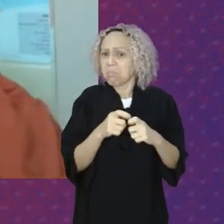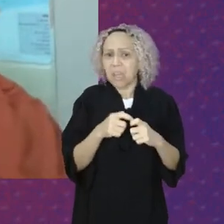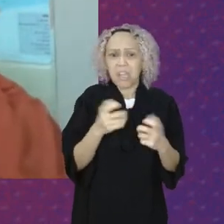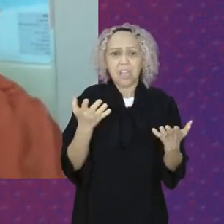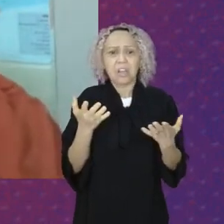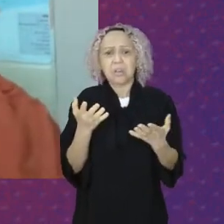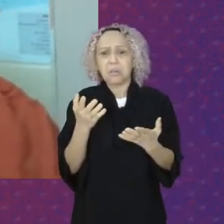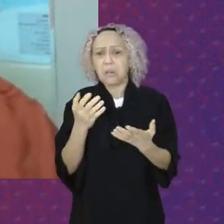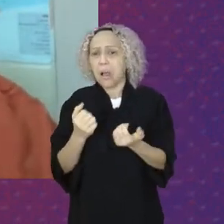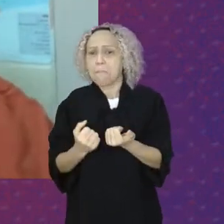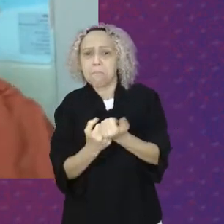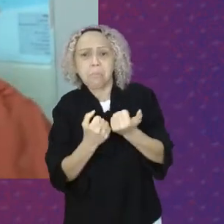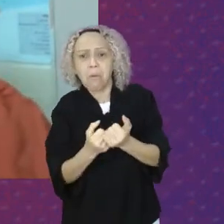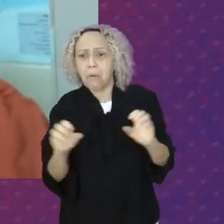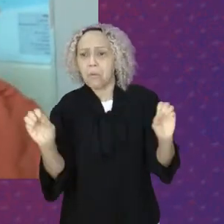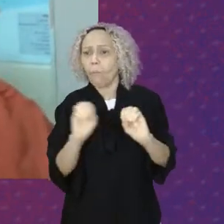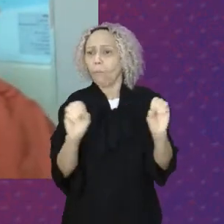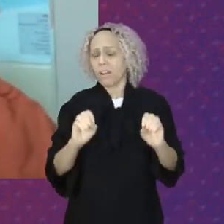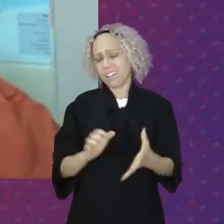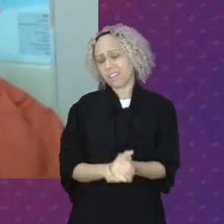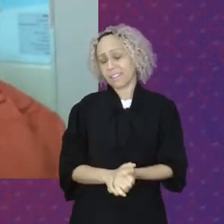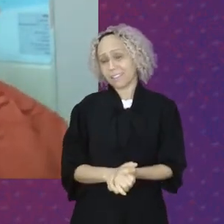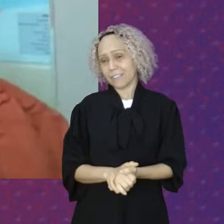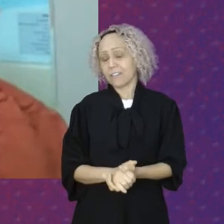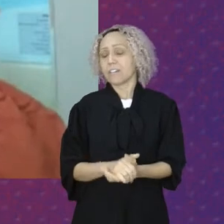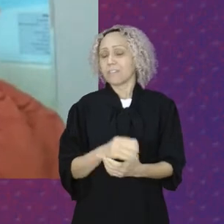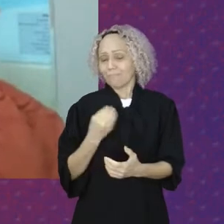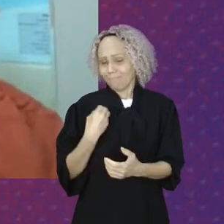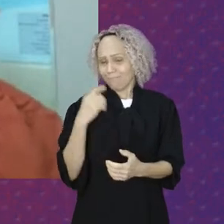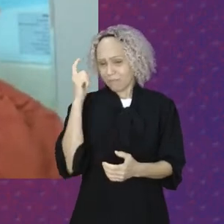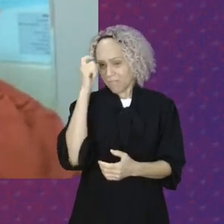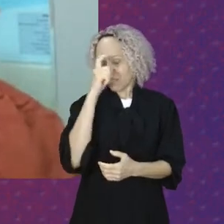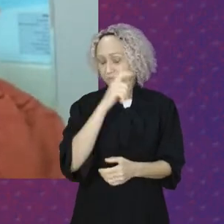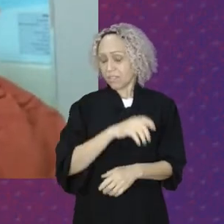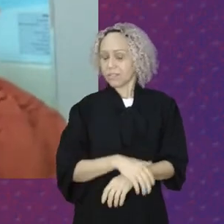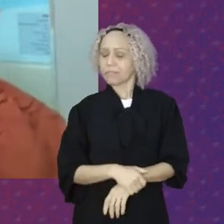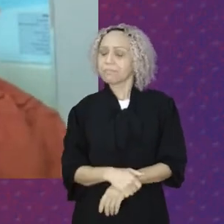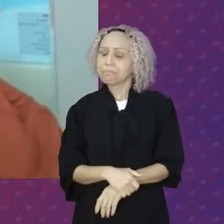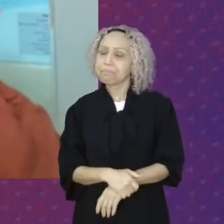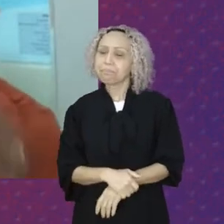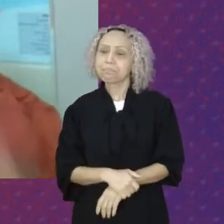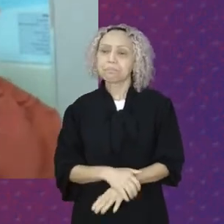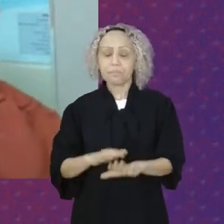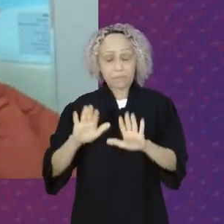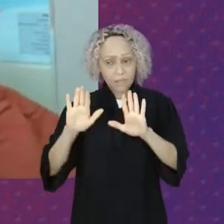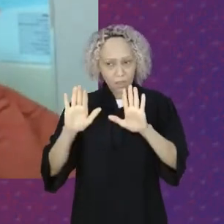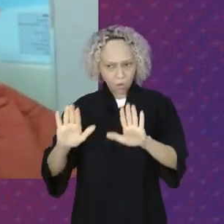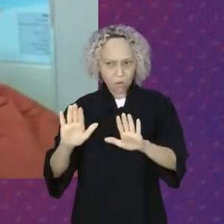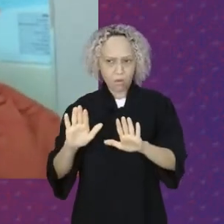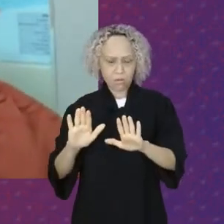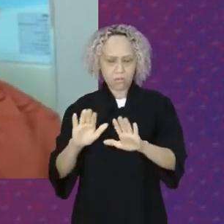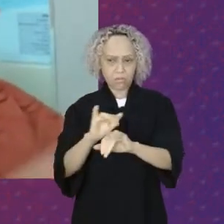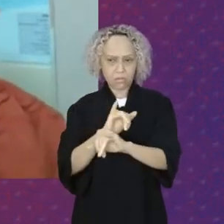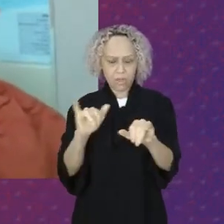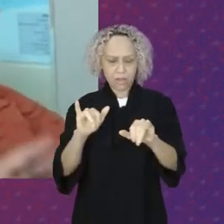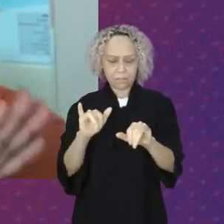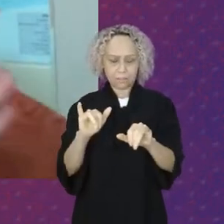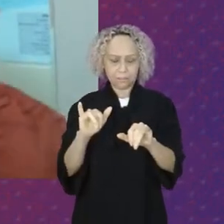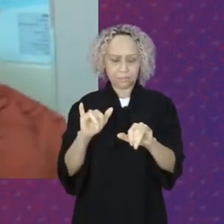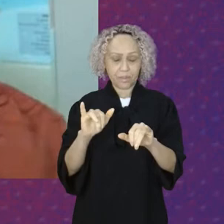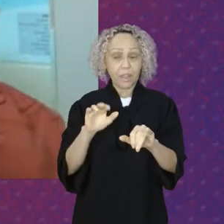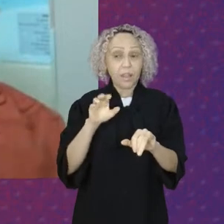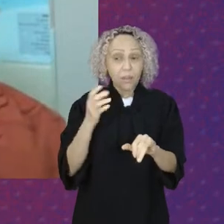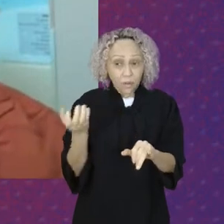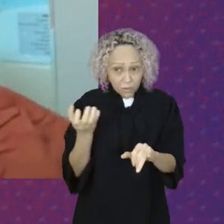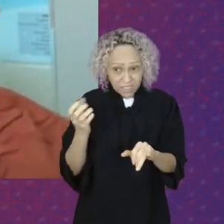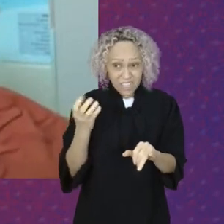trabalho, ok, tudo bem, mas tem que se cuidar, porque antes de ser mãe nós somos mulheres e ao se tornar mãe a